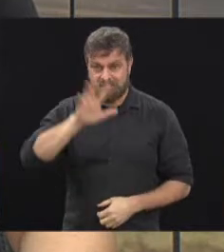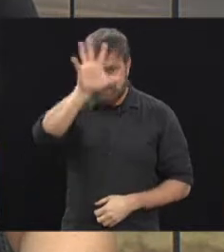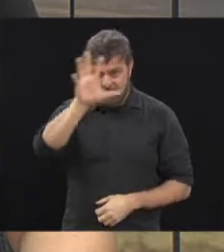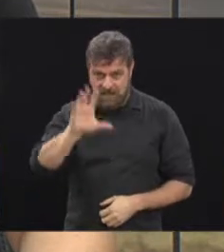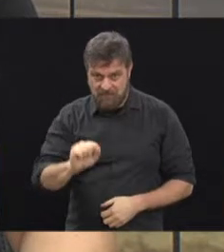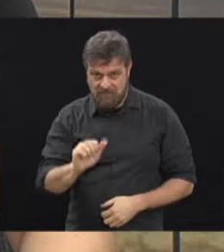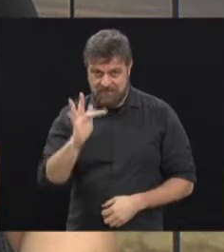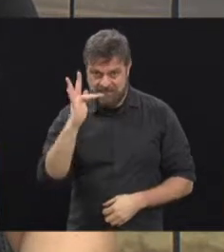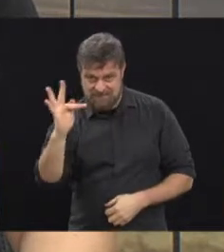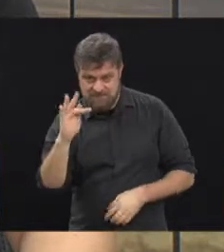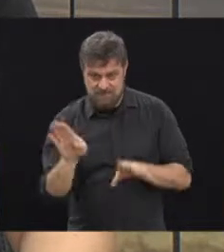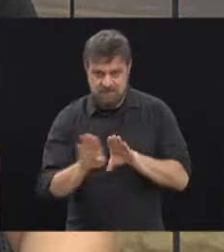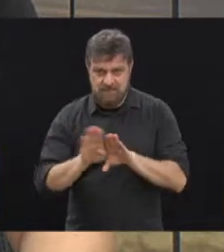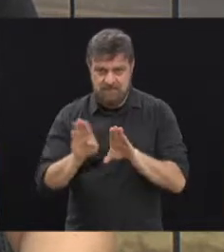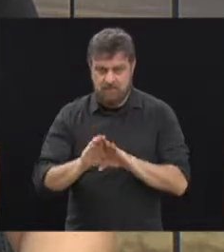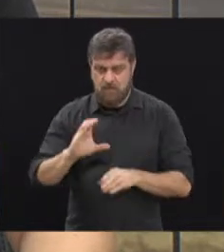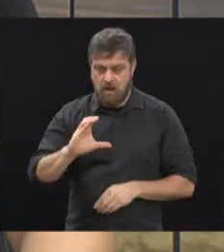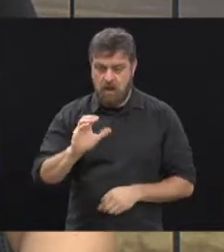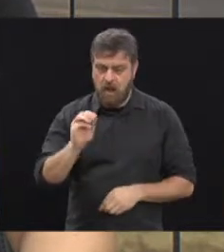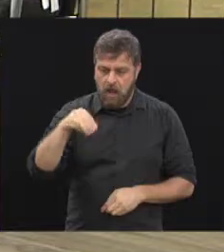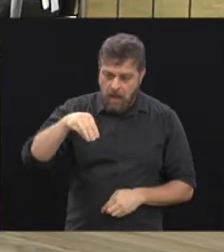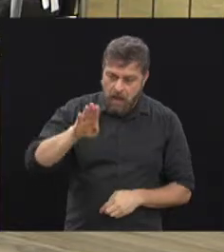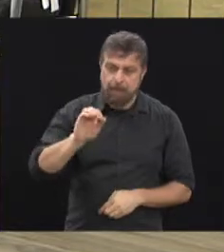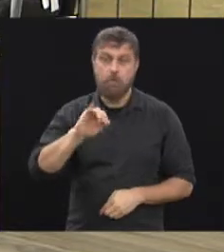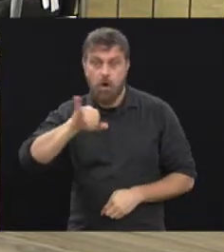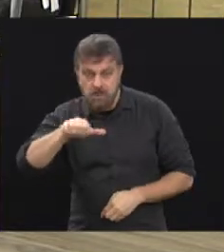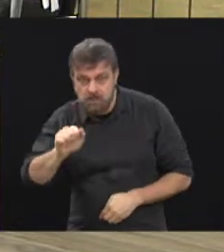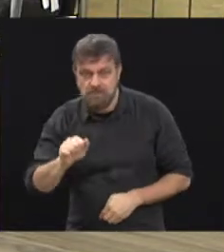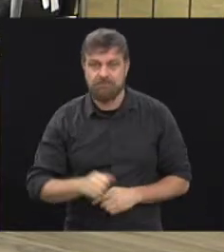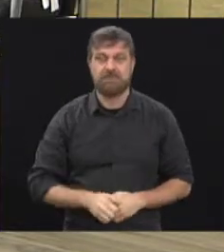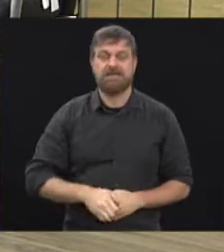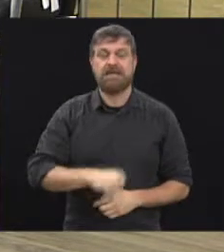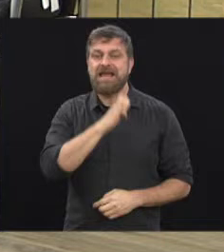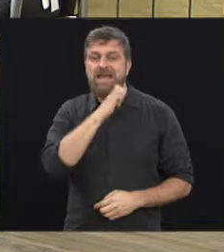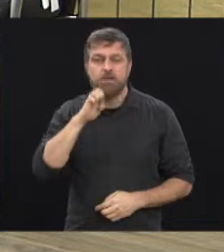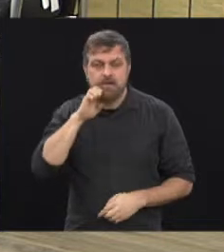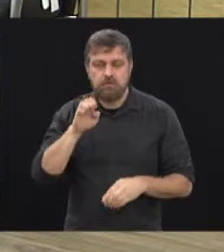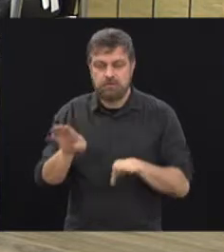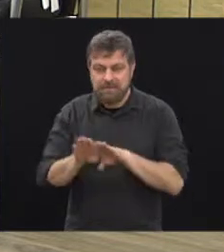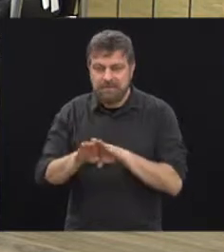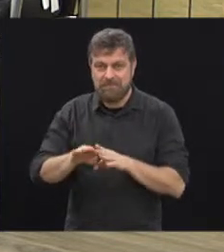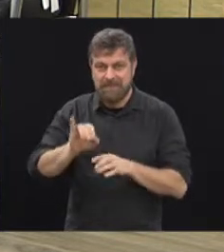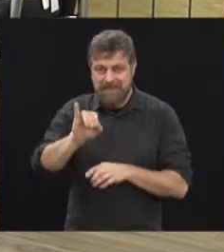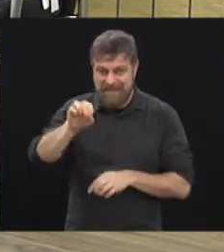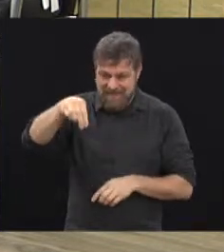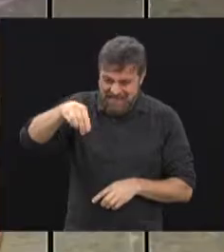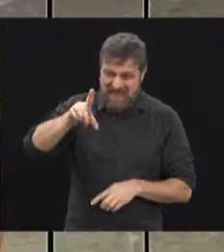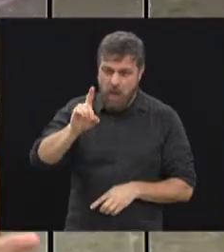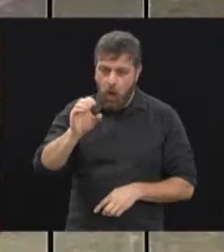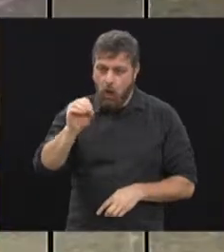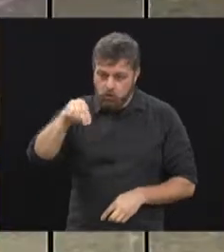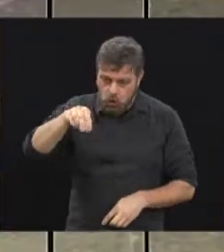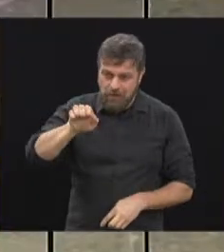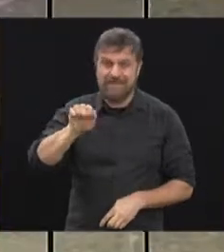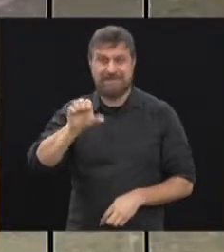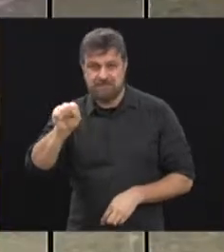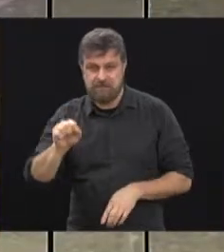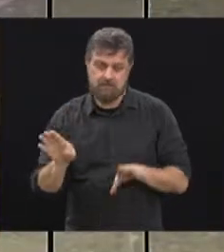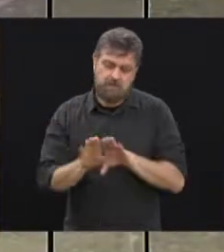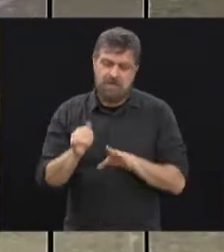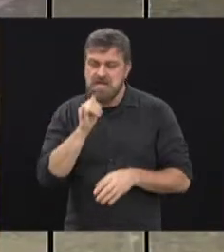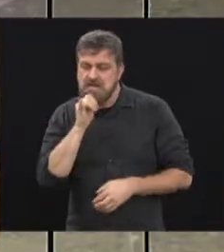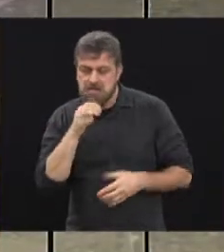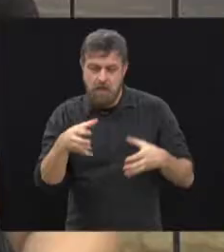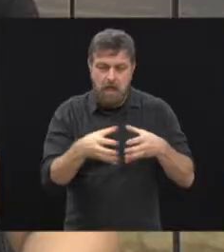Tanzânia, Camboja, Indonésia e Equador. E, por exemplo, se a pessoa tem uma ONG, está assistindo aqui o